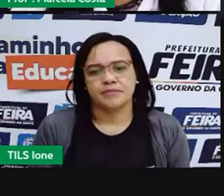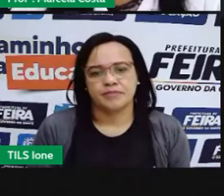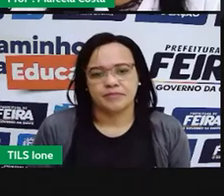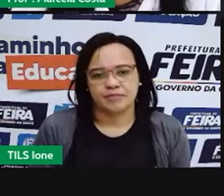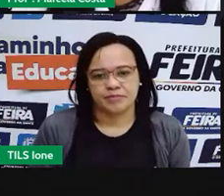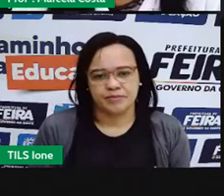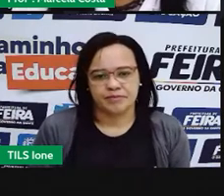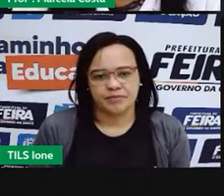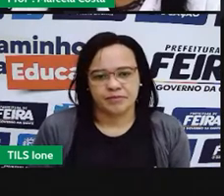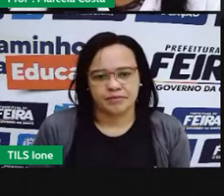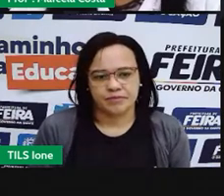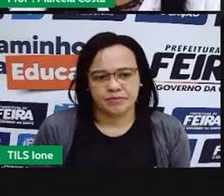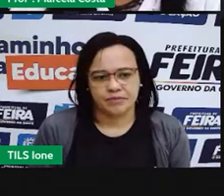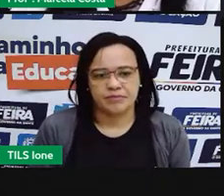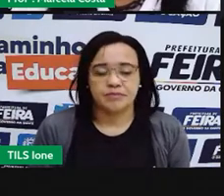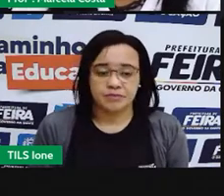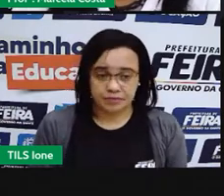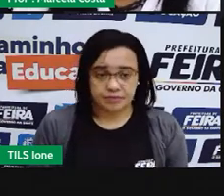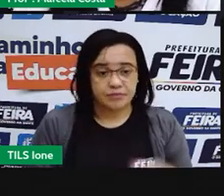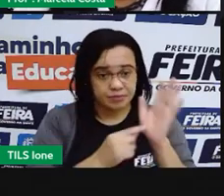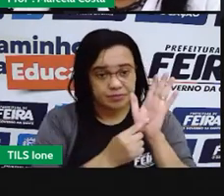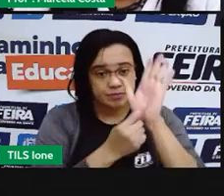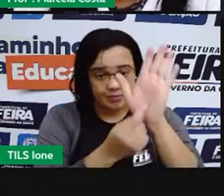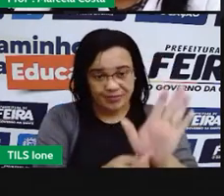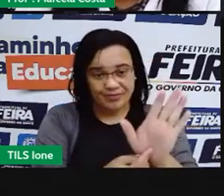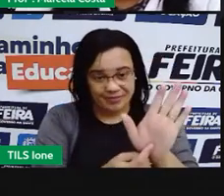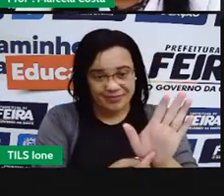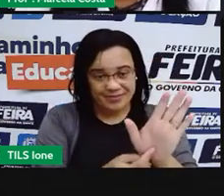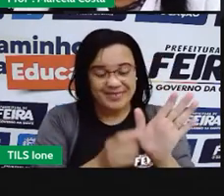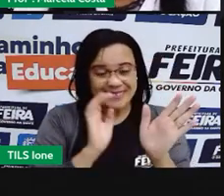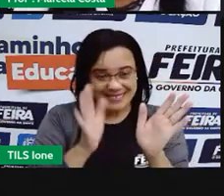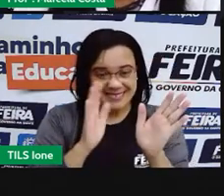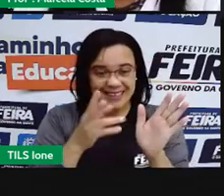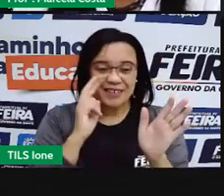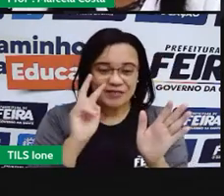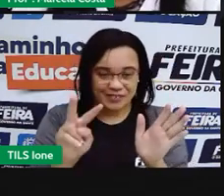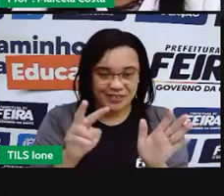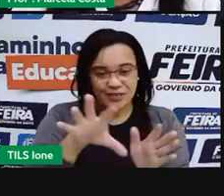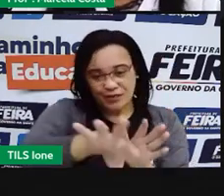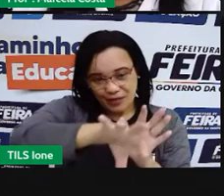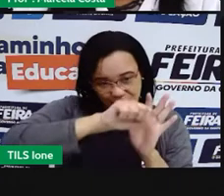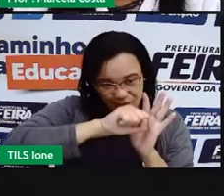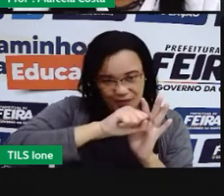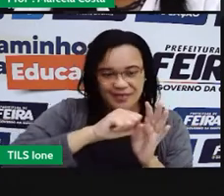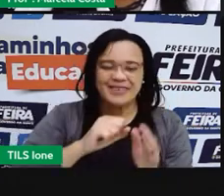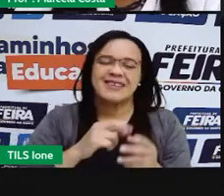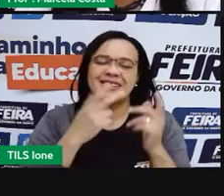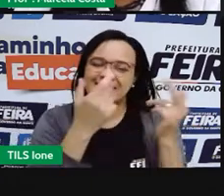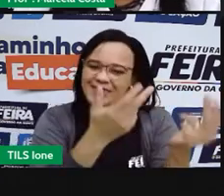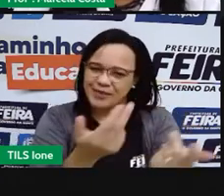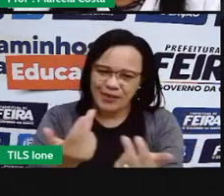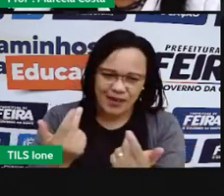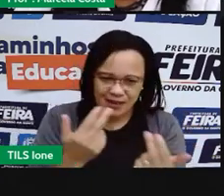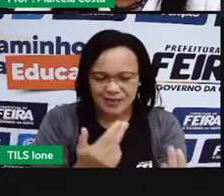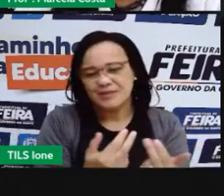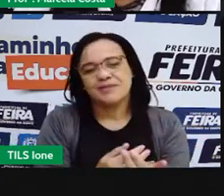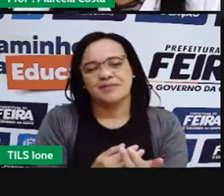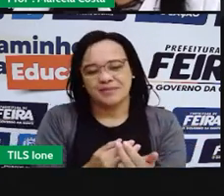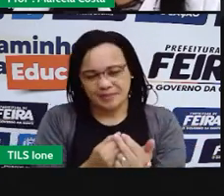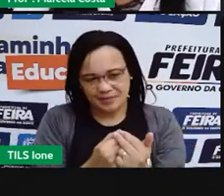como aparece aqui na apresentação, nome dos clássicos